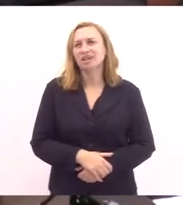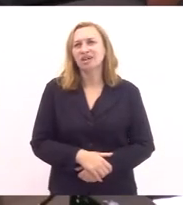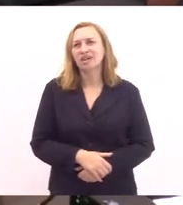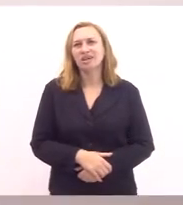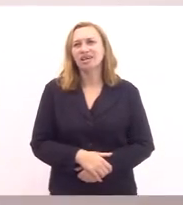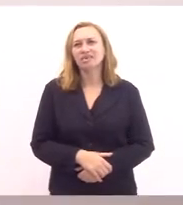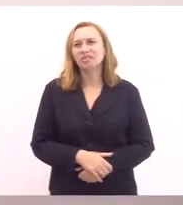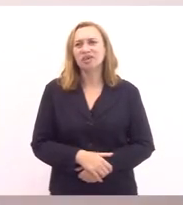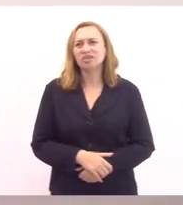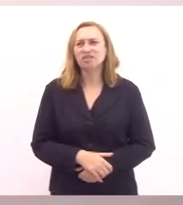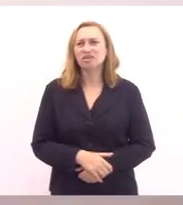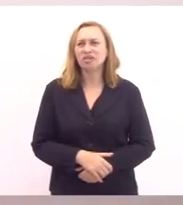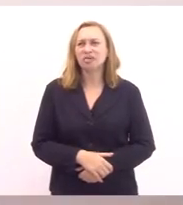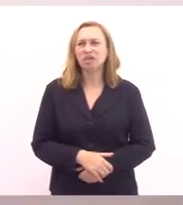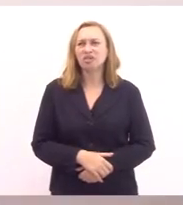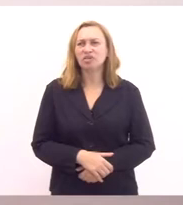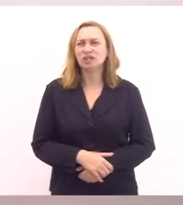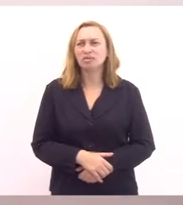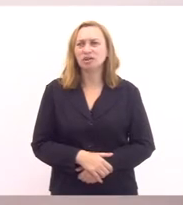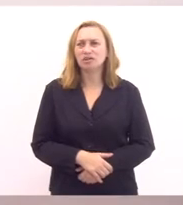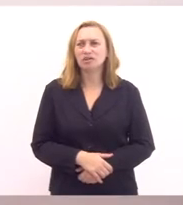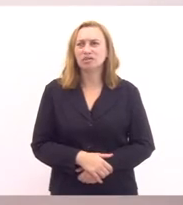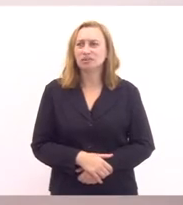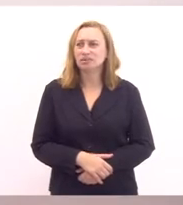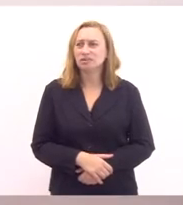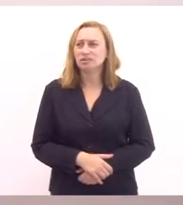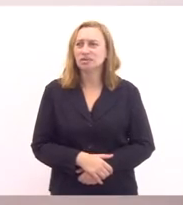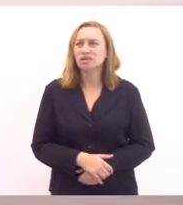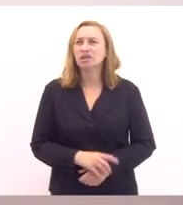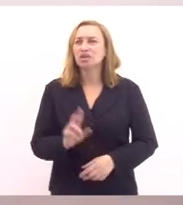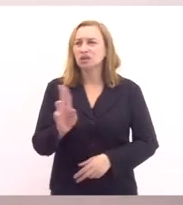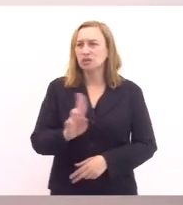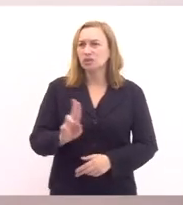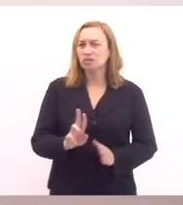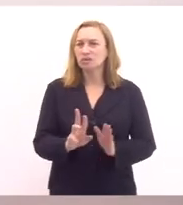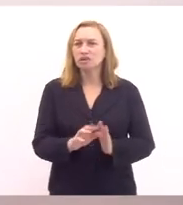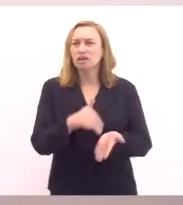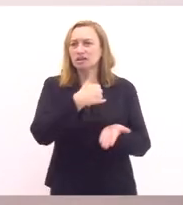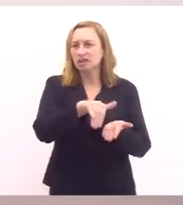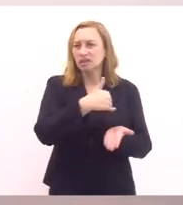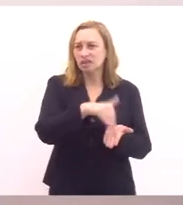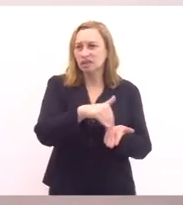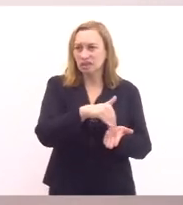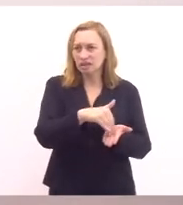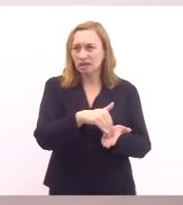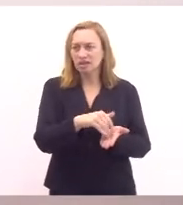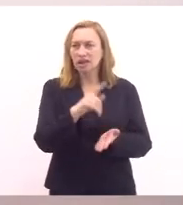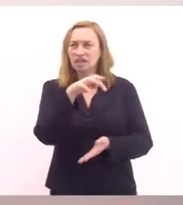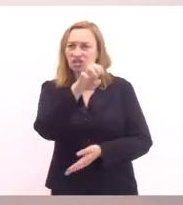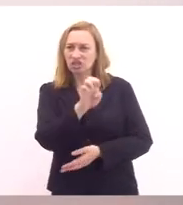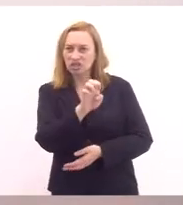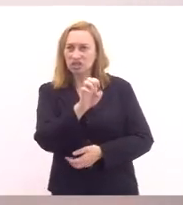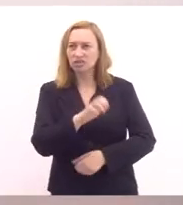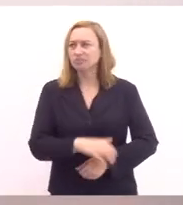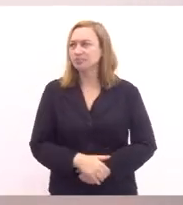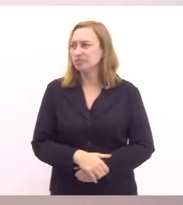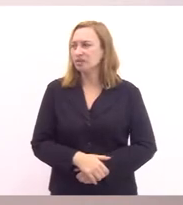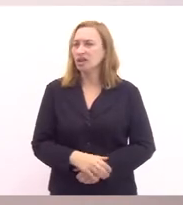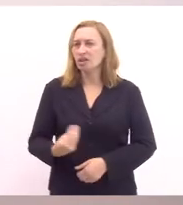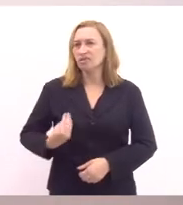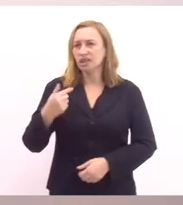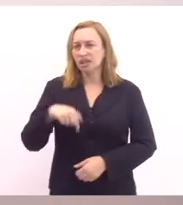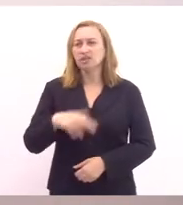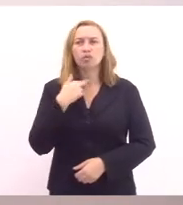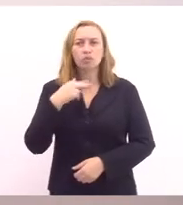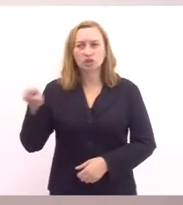Oi bom dia a todos e a todas é em nome do secretário de estado de saúde do Alexandre heberle né que não pode